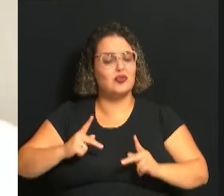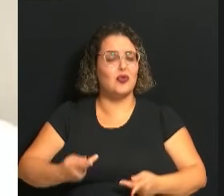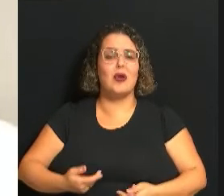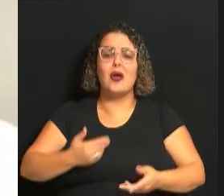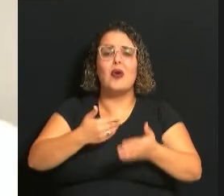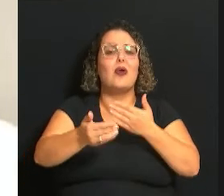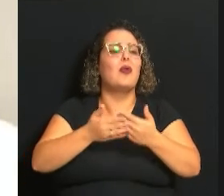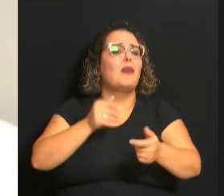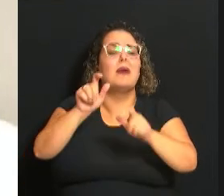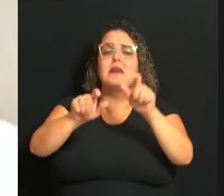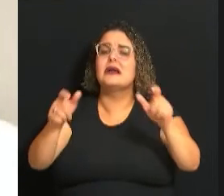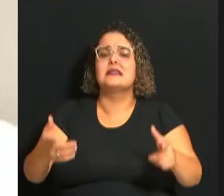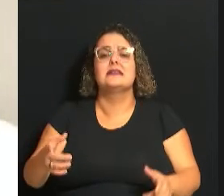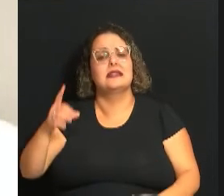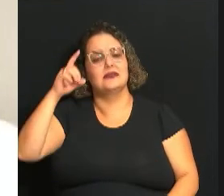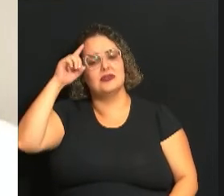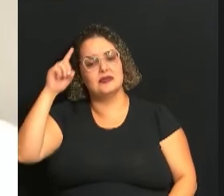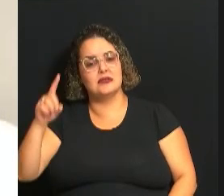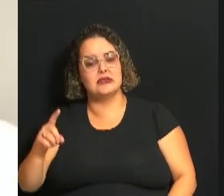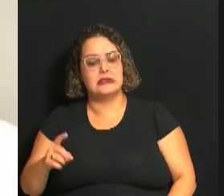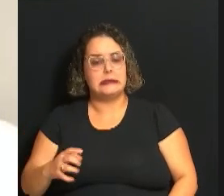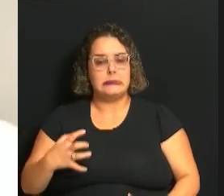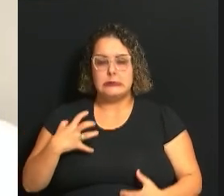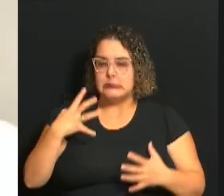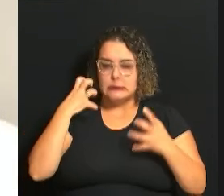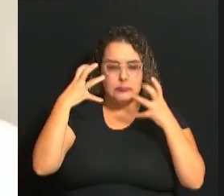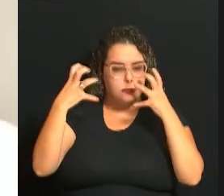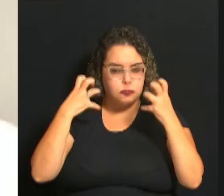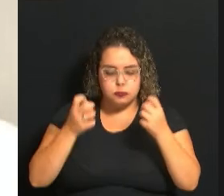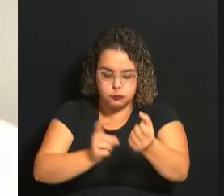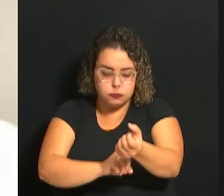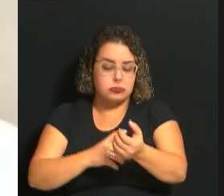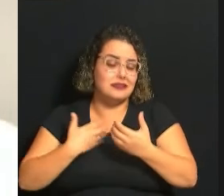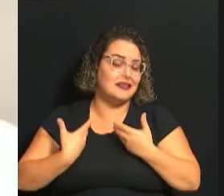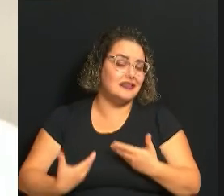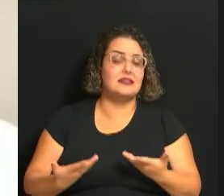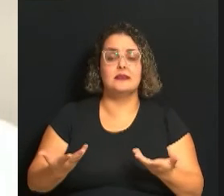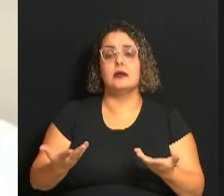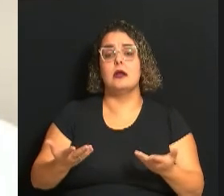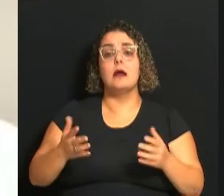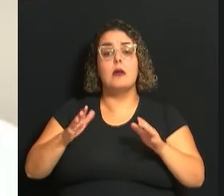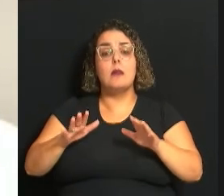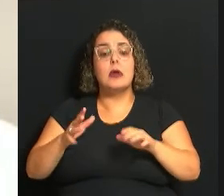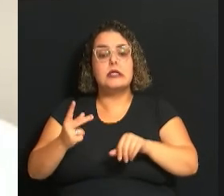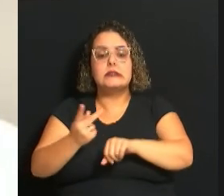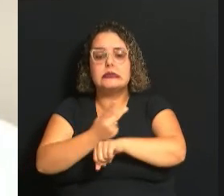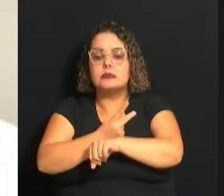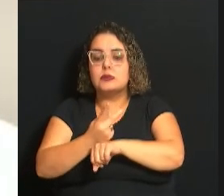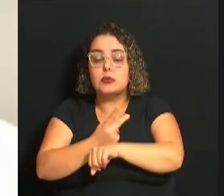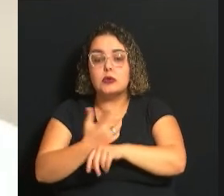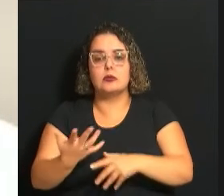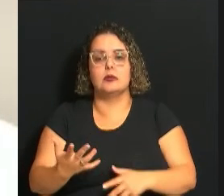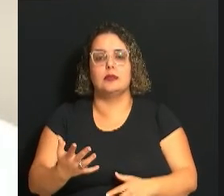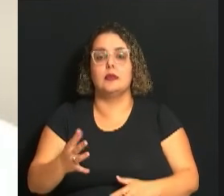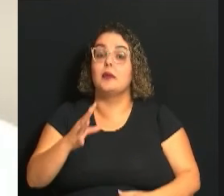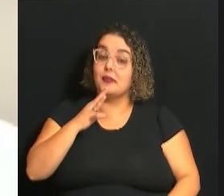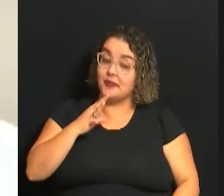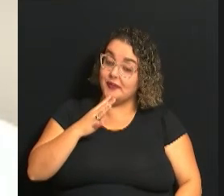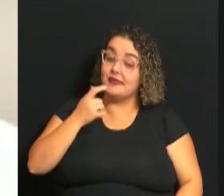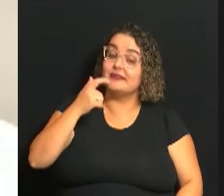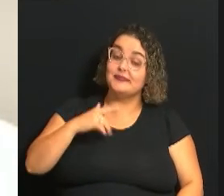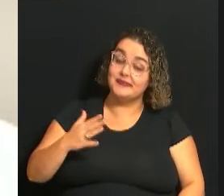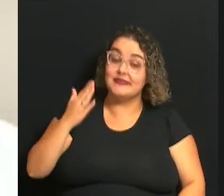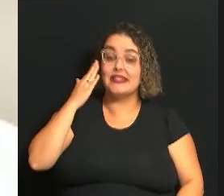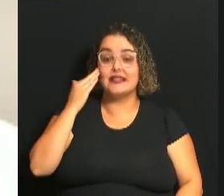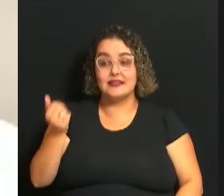pessoa. Tem dias que eu estou mais irritada, mais estressada, mais cansada, mas eu procuro, né, quem me conhece muito bem sabe que eu